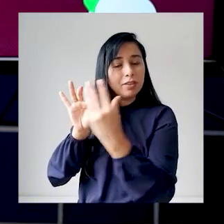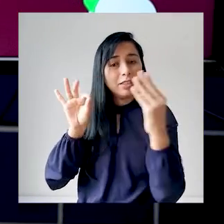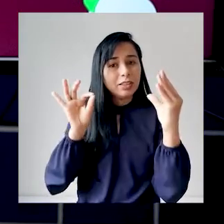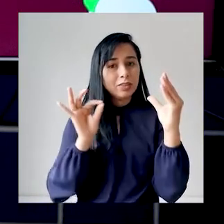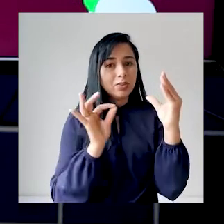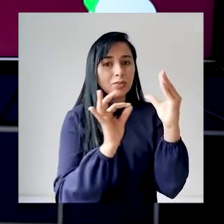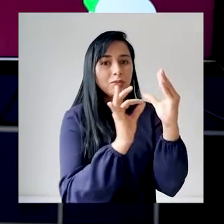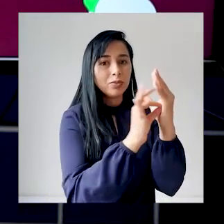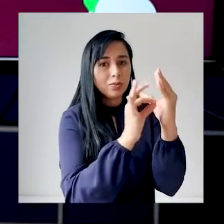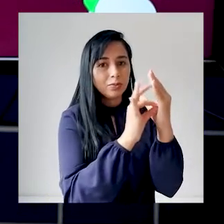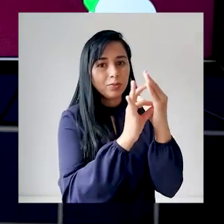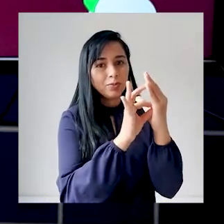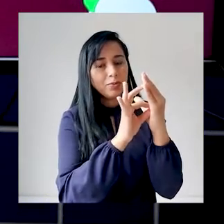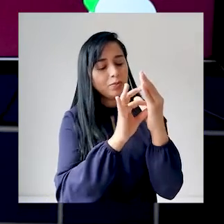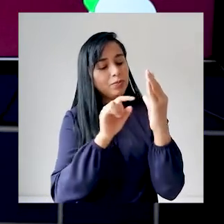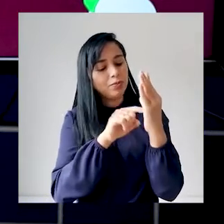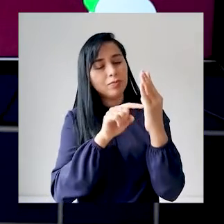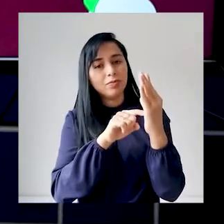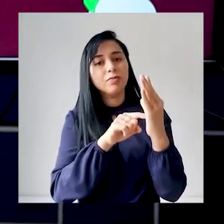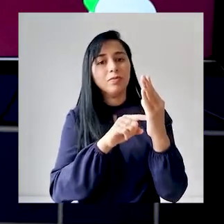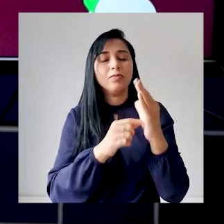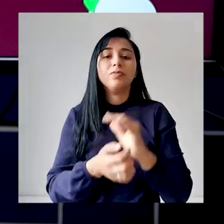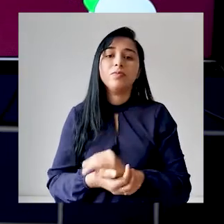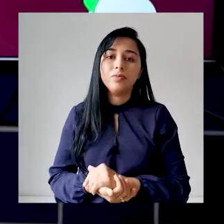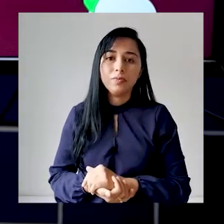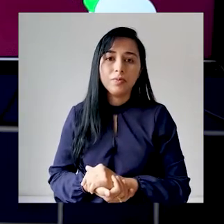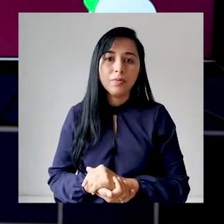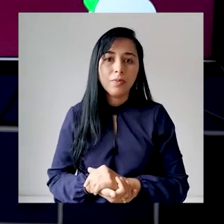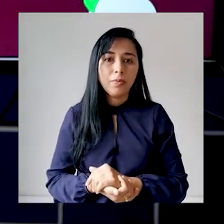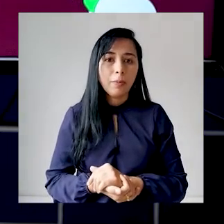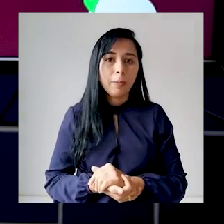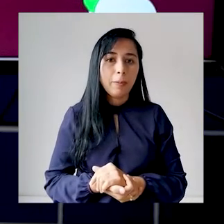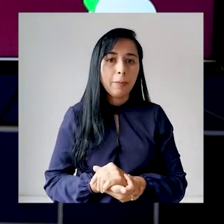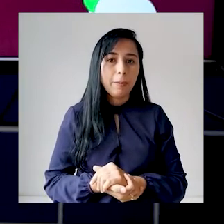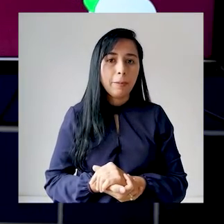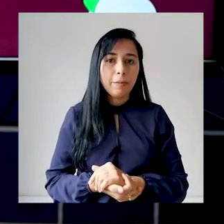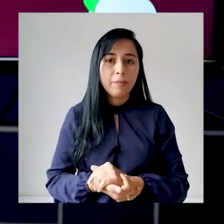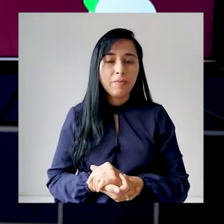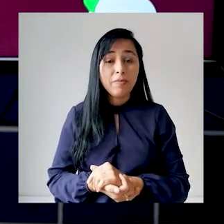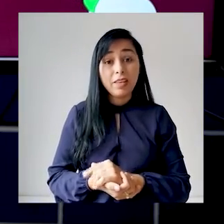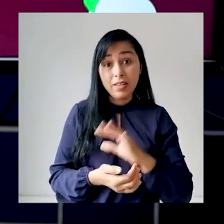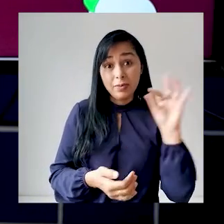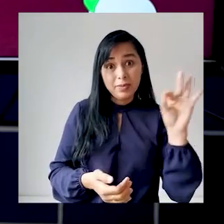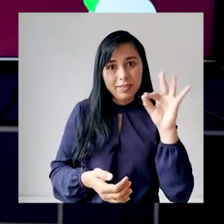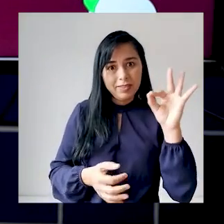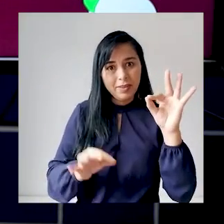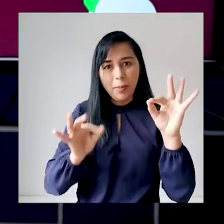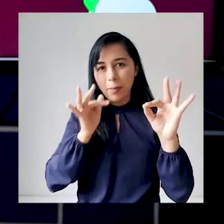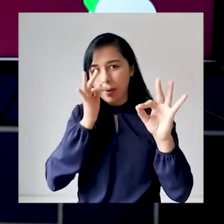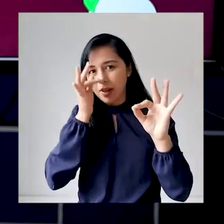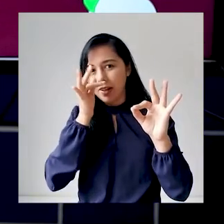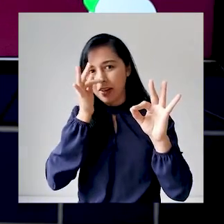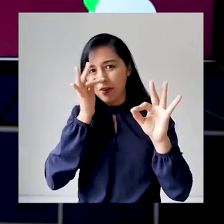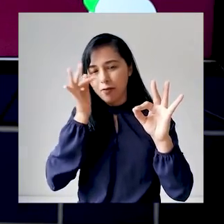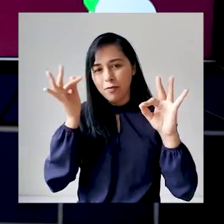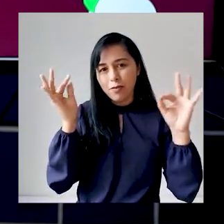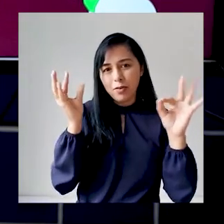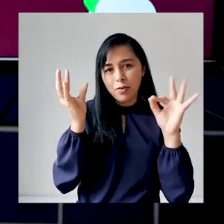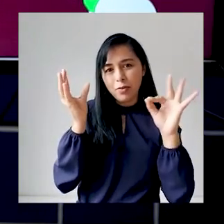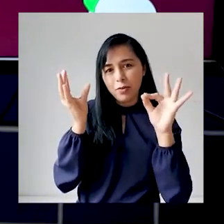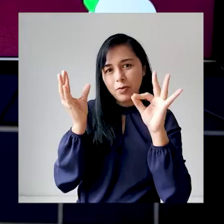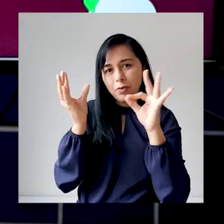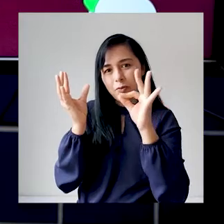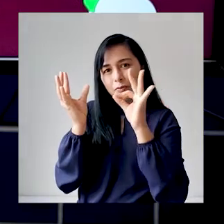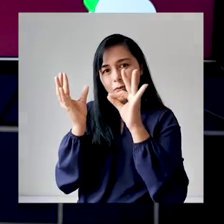fiquem presos em seu corpo. Quando a abelha vai se alimentar de uma